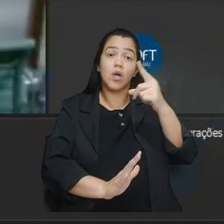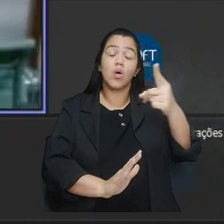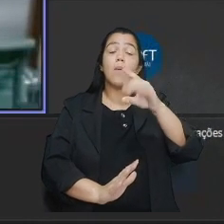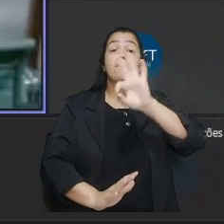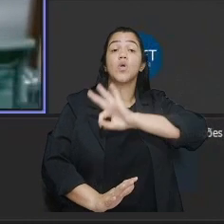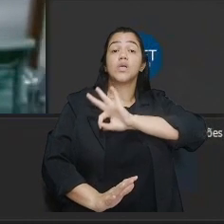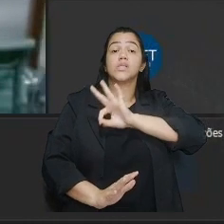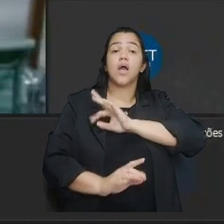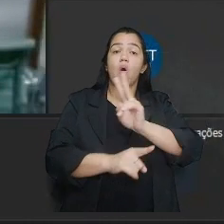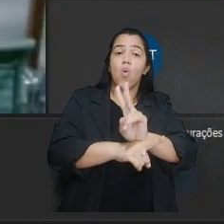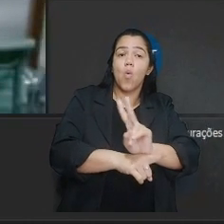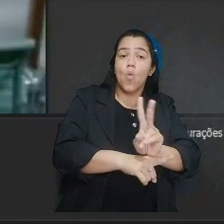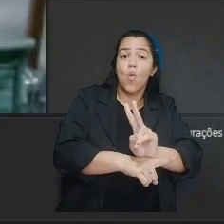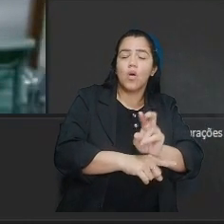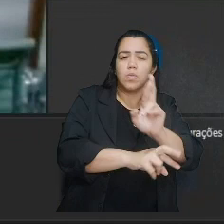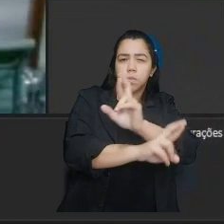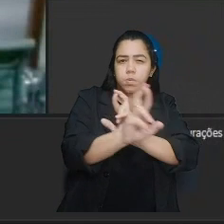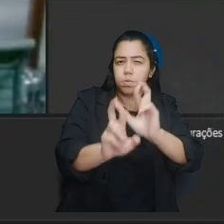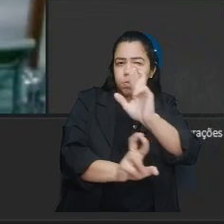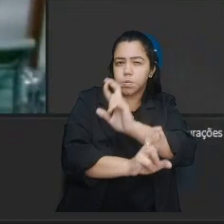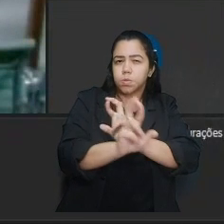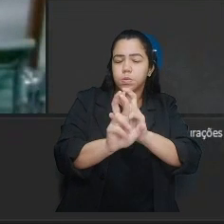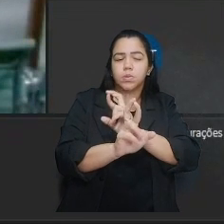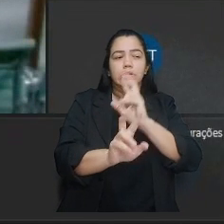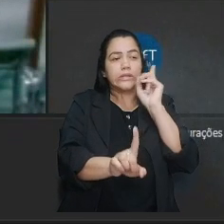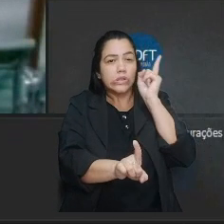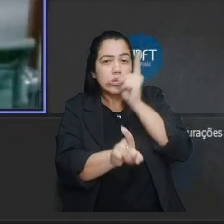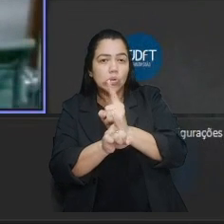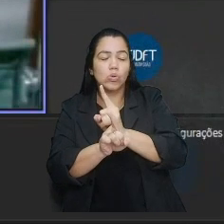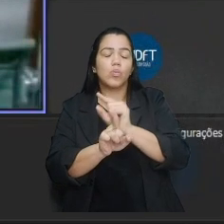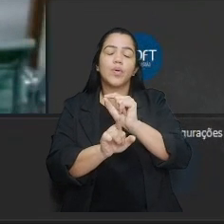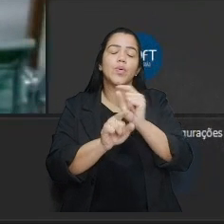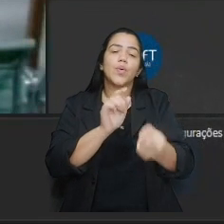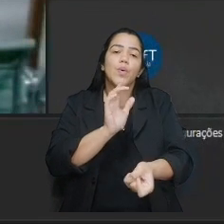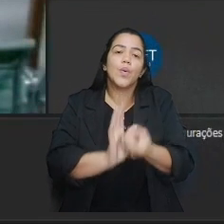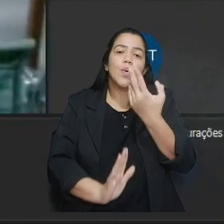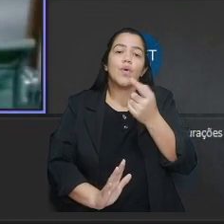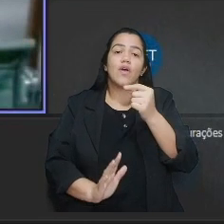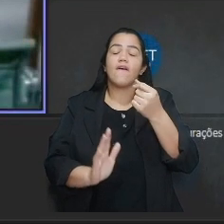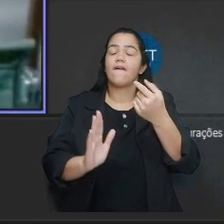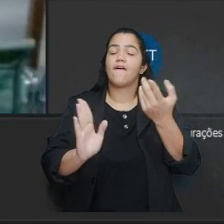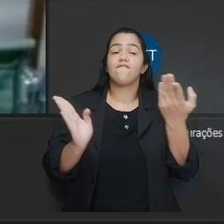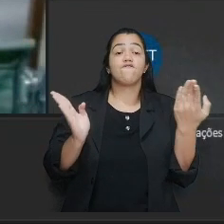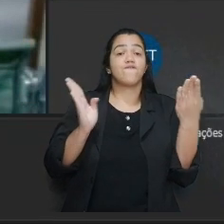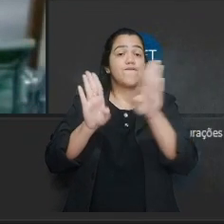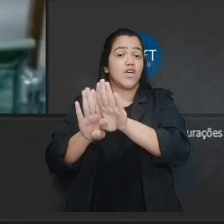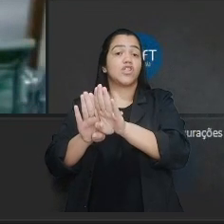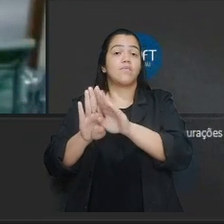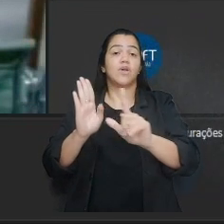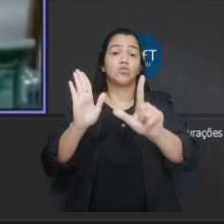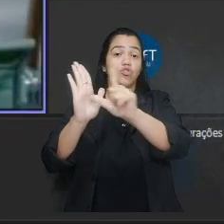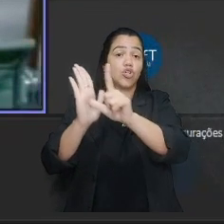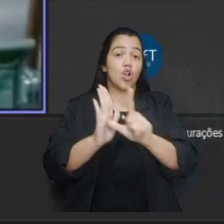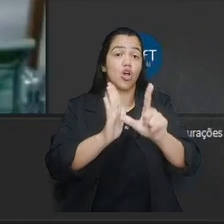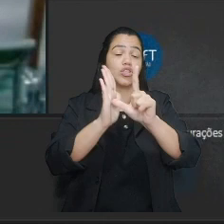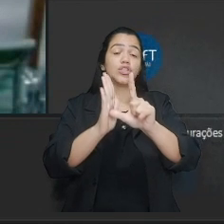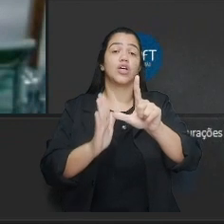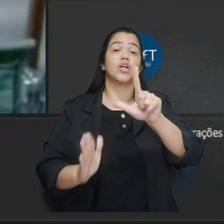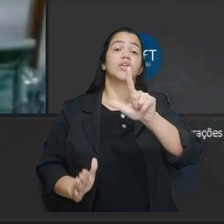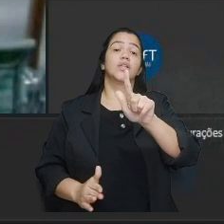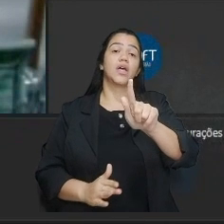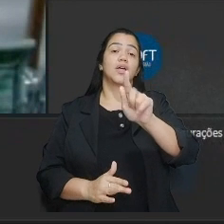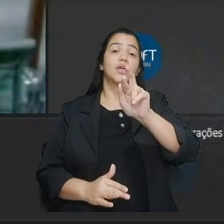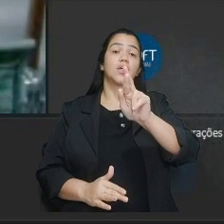a deflagração de uma operação policial que culminou com o fechamento